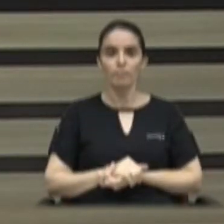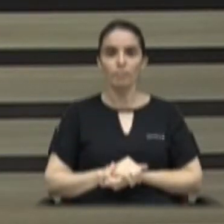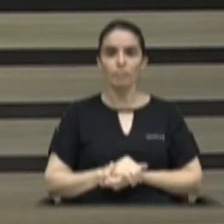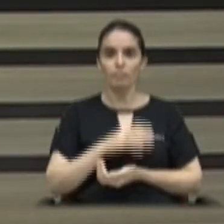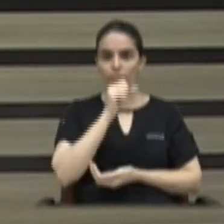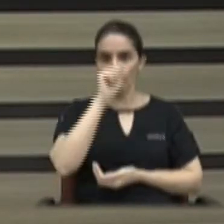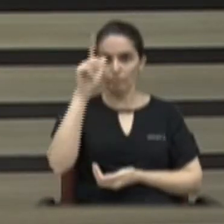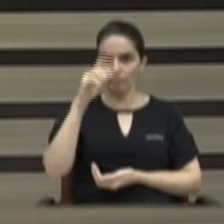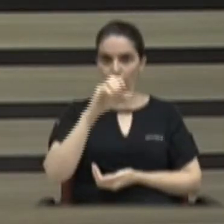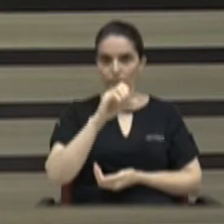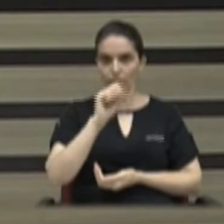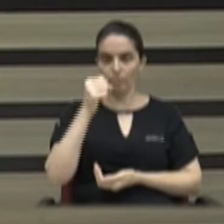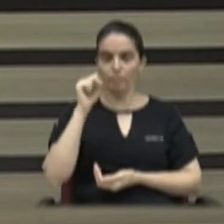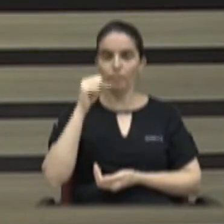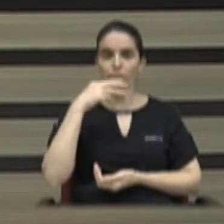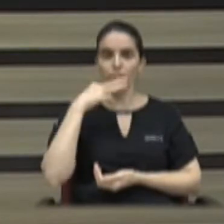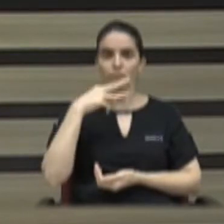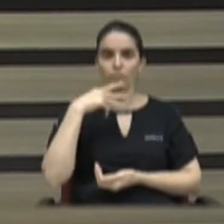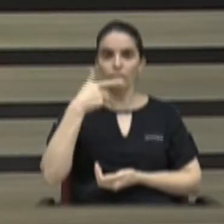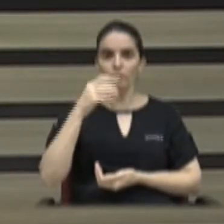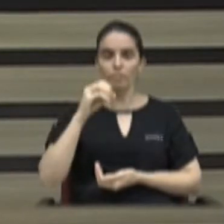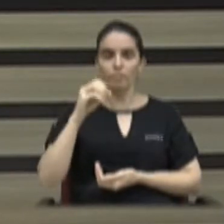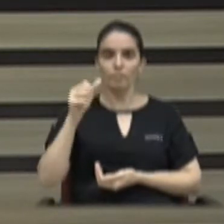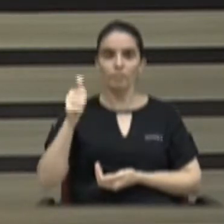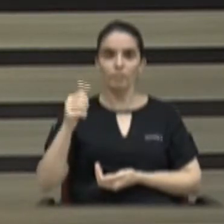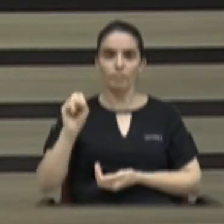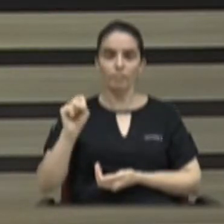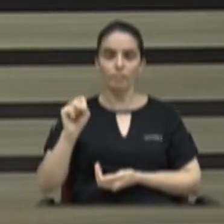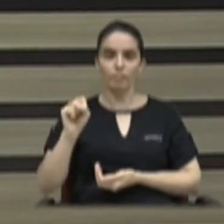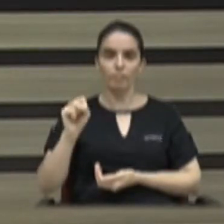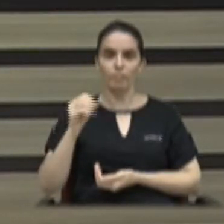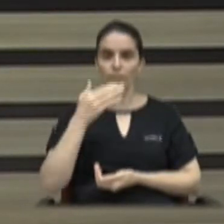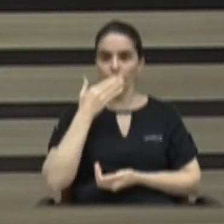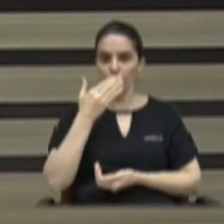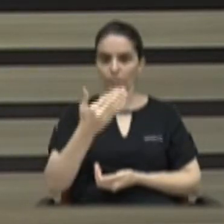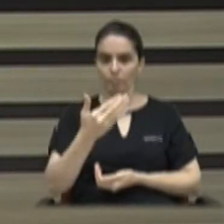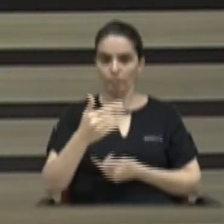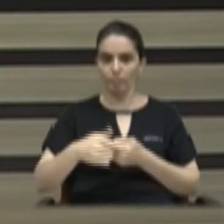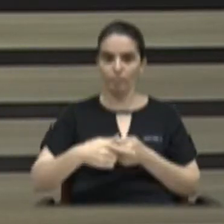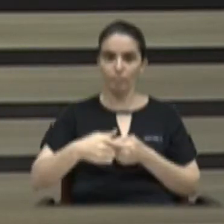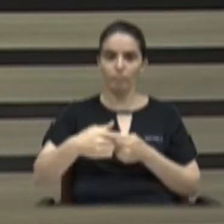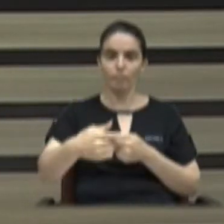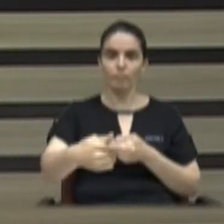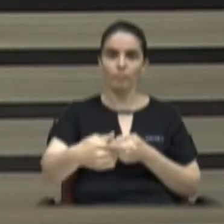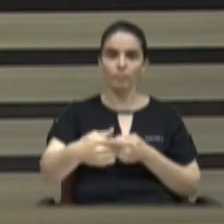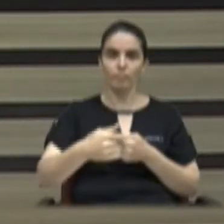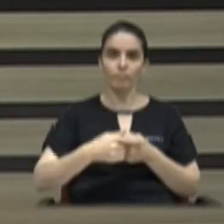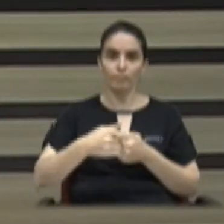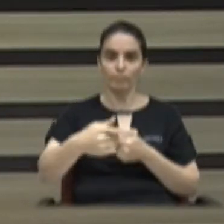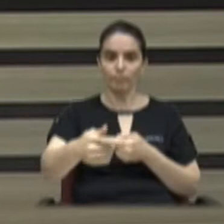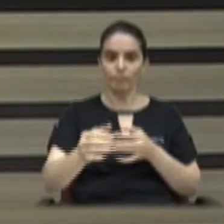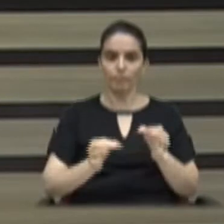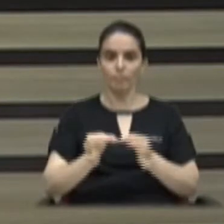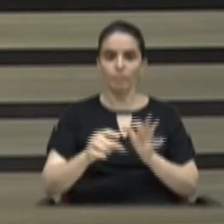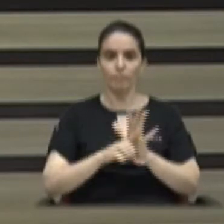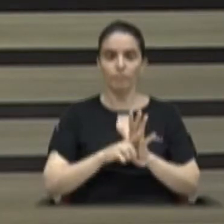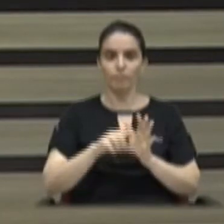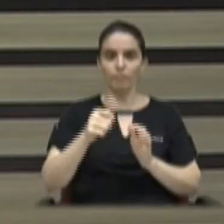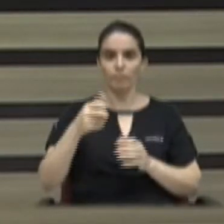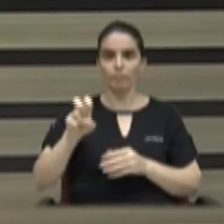Limeira, 8 de março de 2018. Assunto: solicita adiamento por duas sessões do projeto de lei